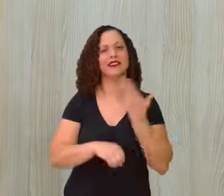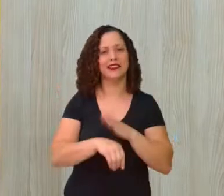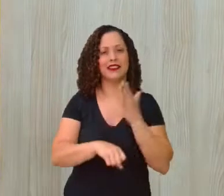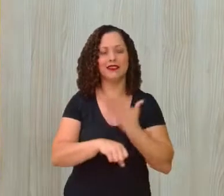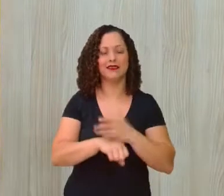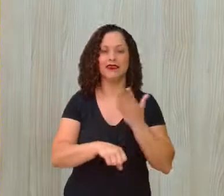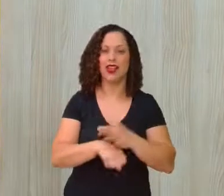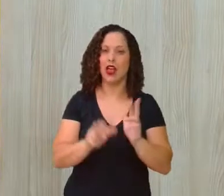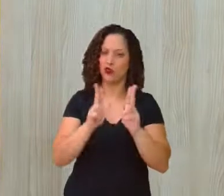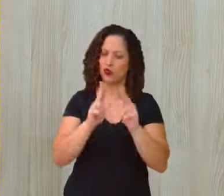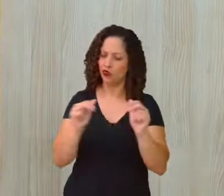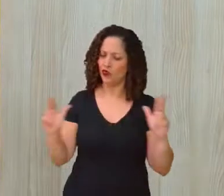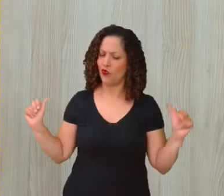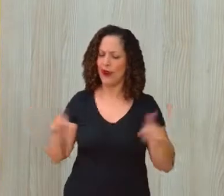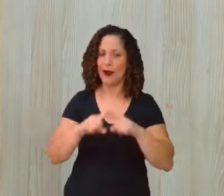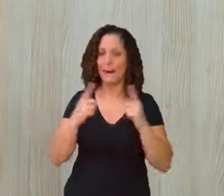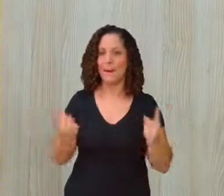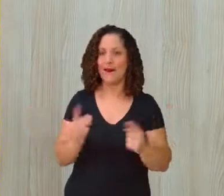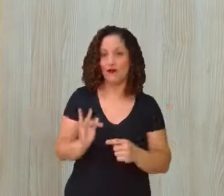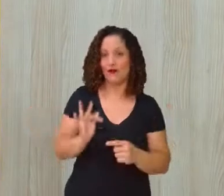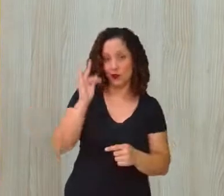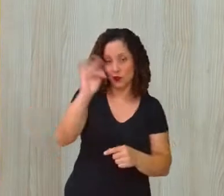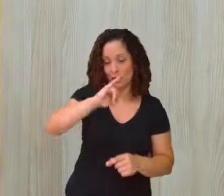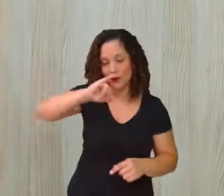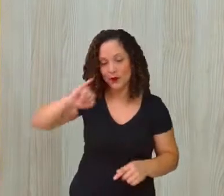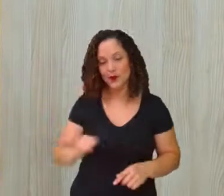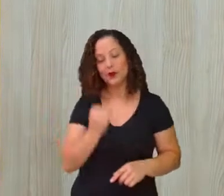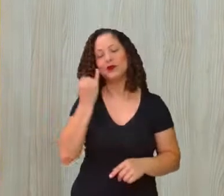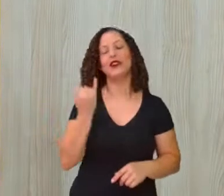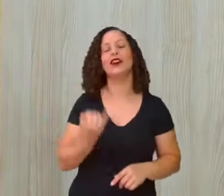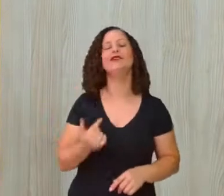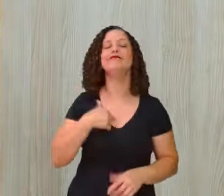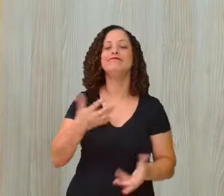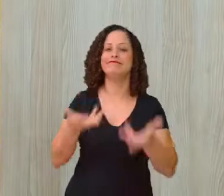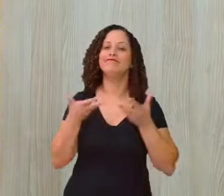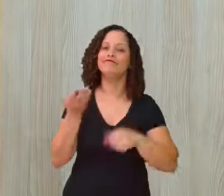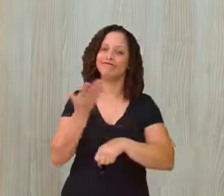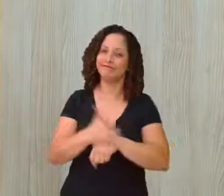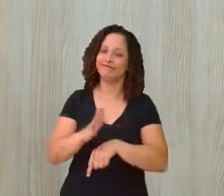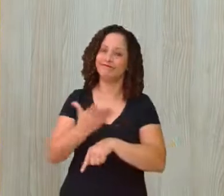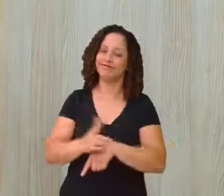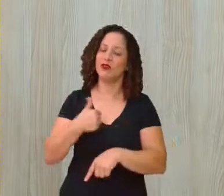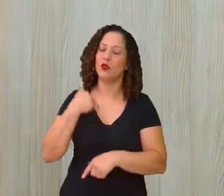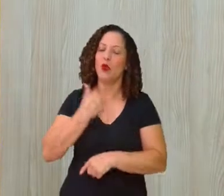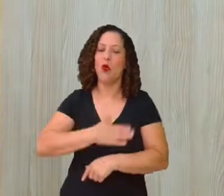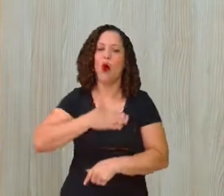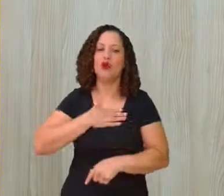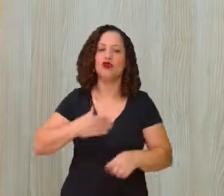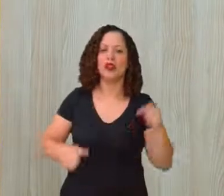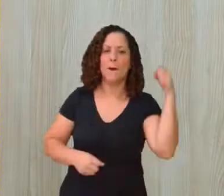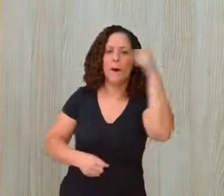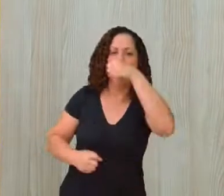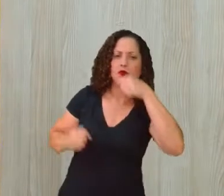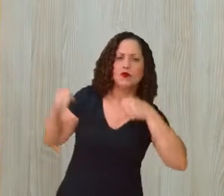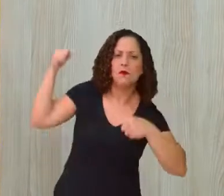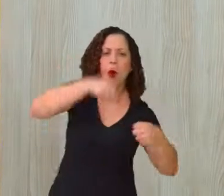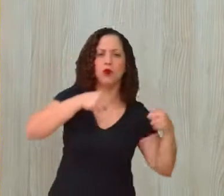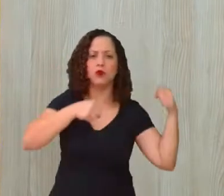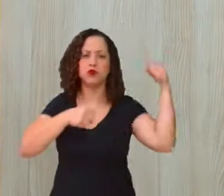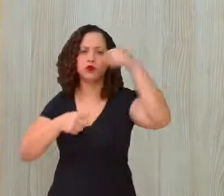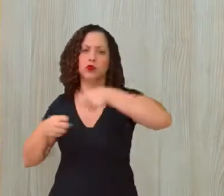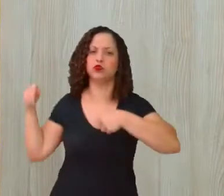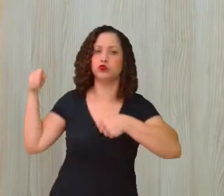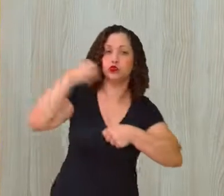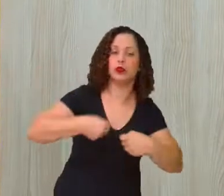mas se tivesse oportunidade, eu acho que eu iria praticar, viu? Eu gosto do boxe, gosto do judô, gosto de assistir também,